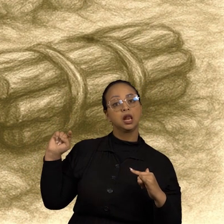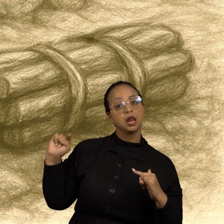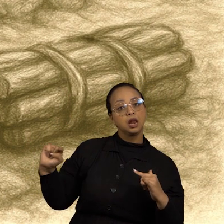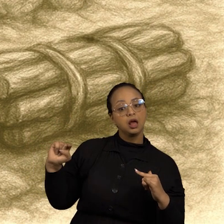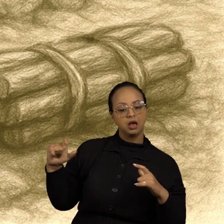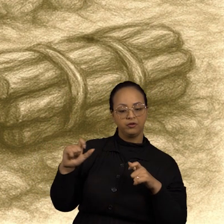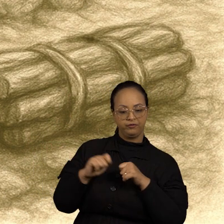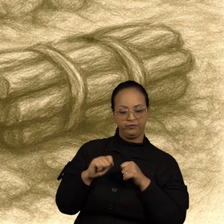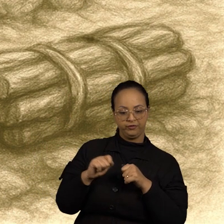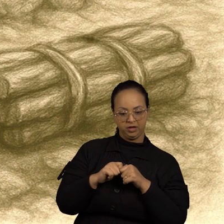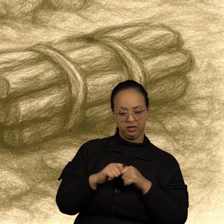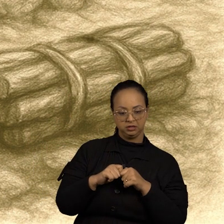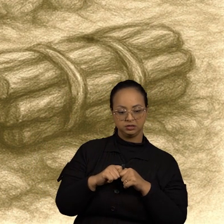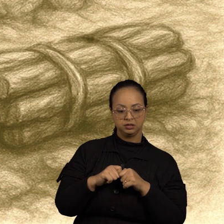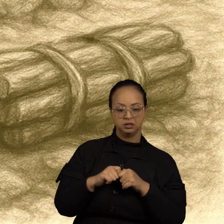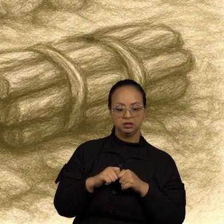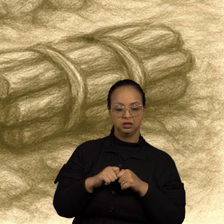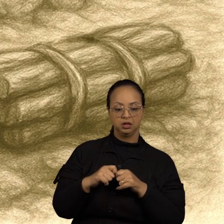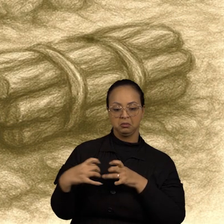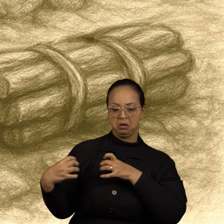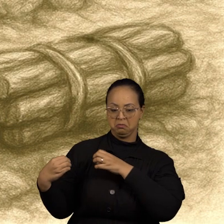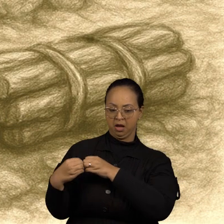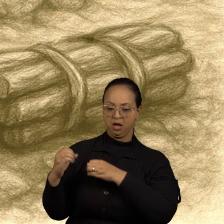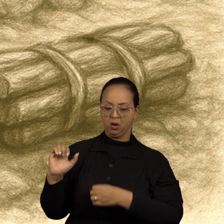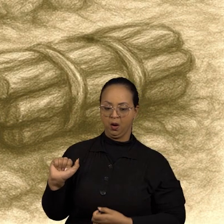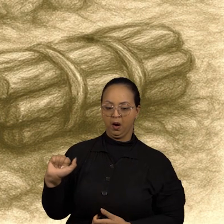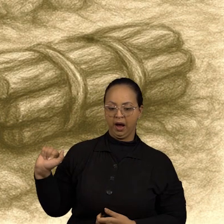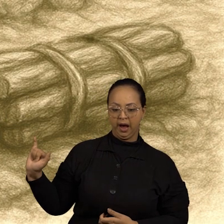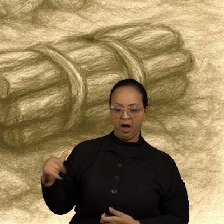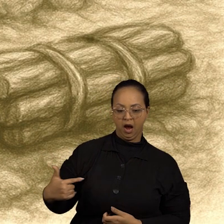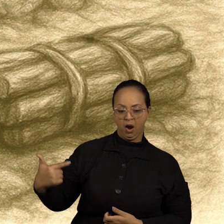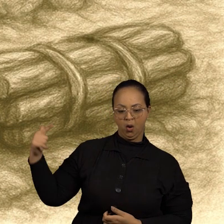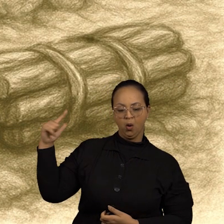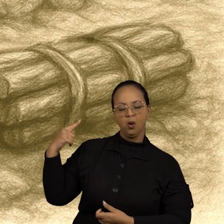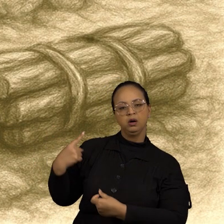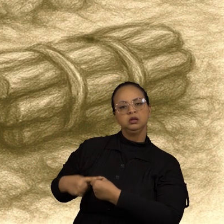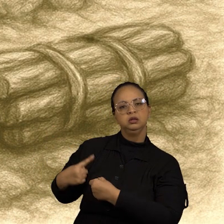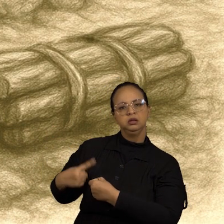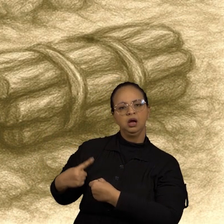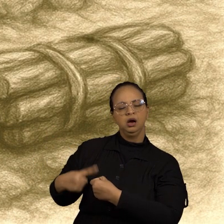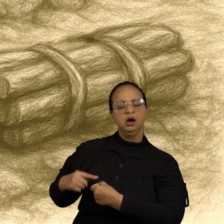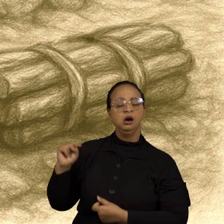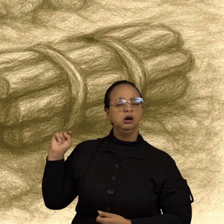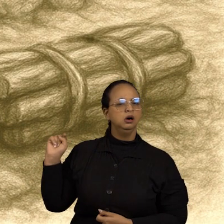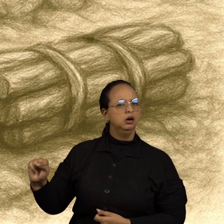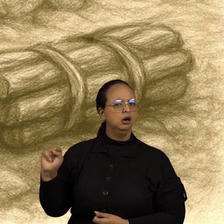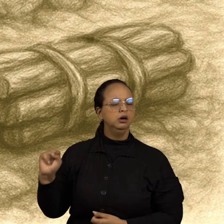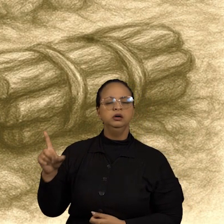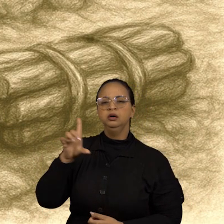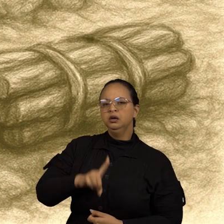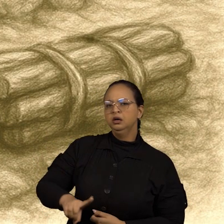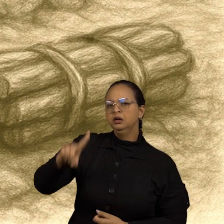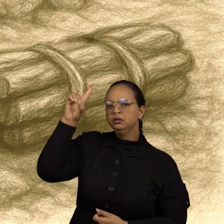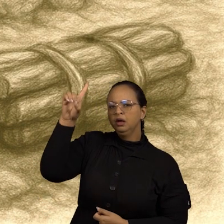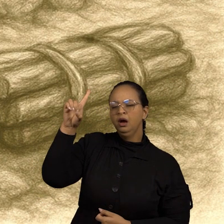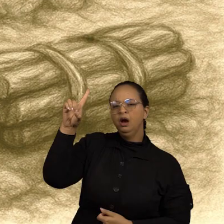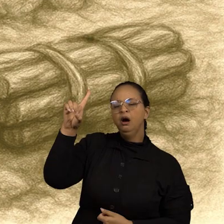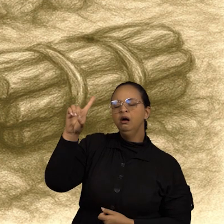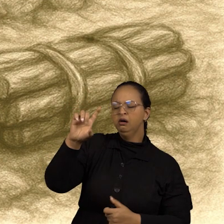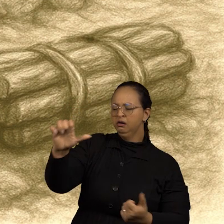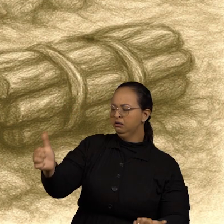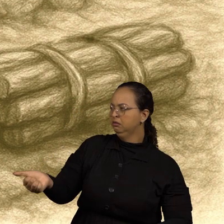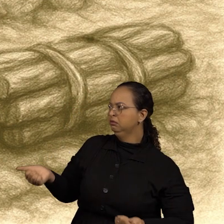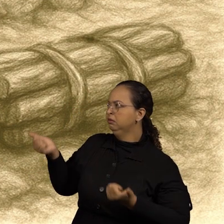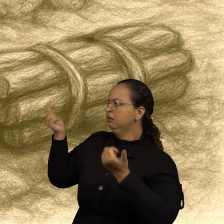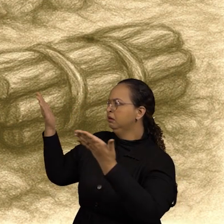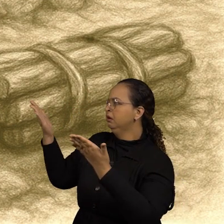e Ai ao oriente. Ai é uma outra localidade, uma outra cidade. Sim. Ali edificou um altar ao Senhor e invocou o